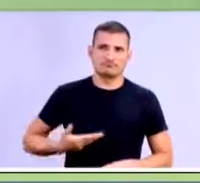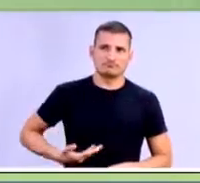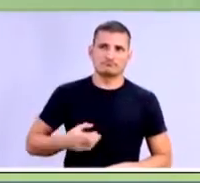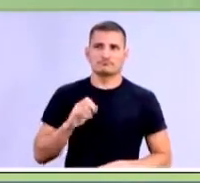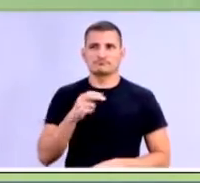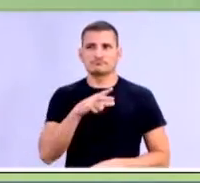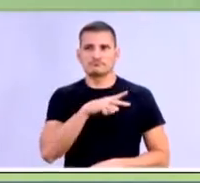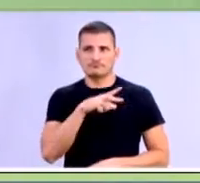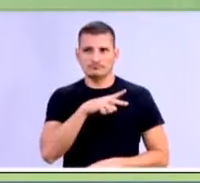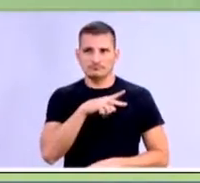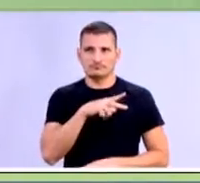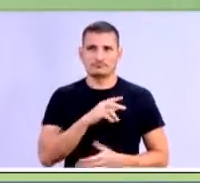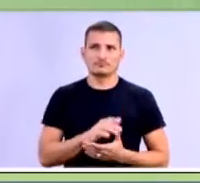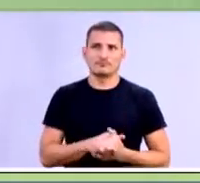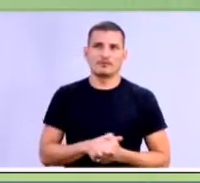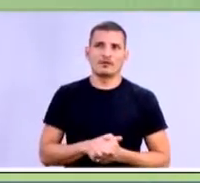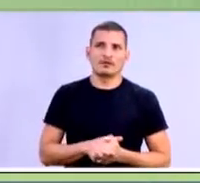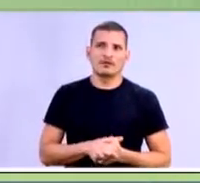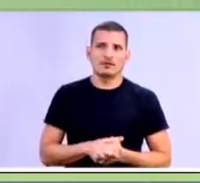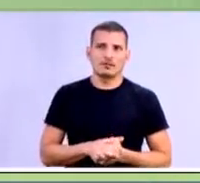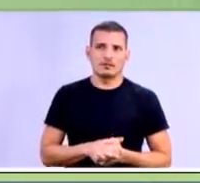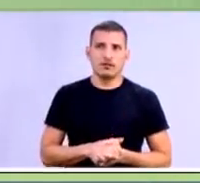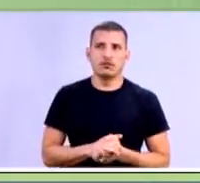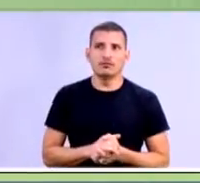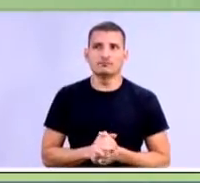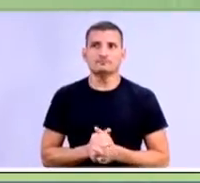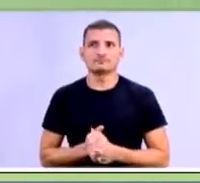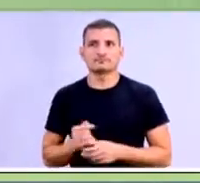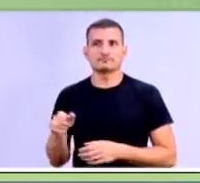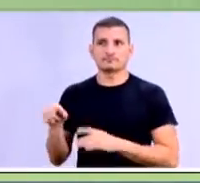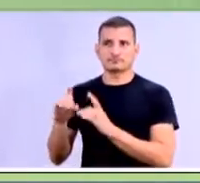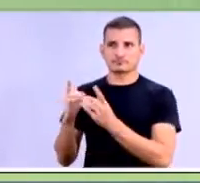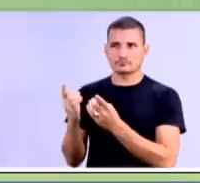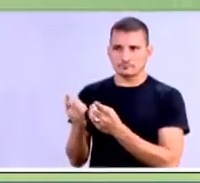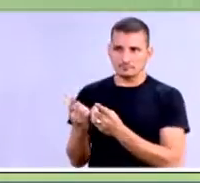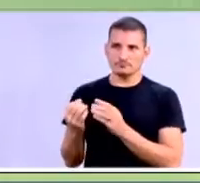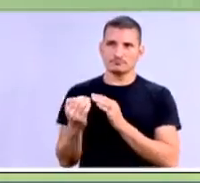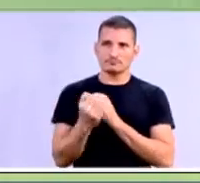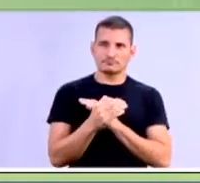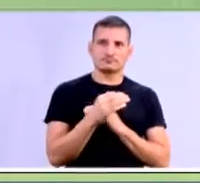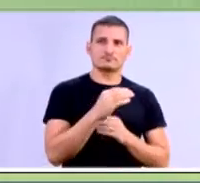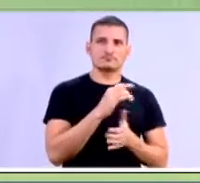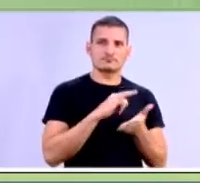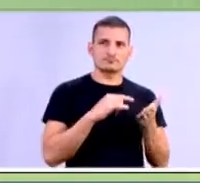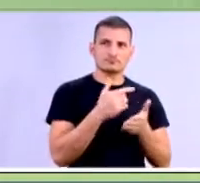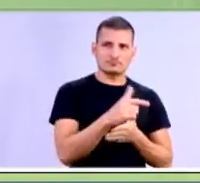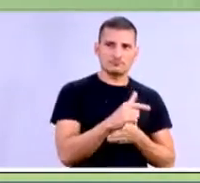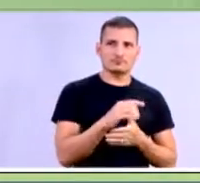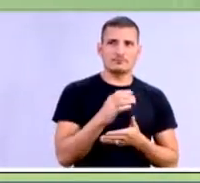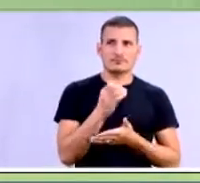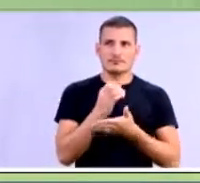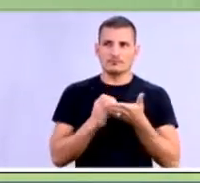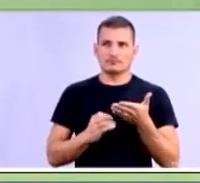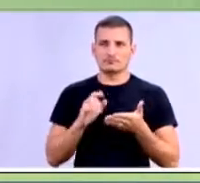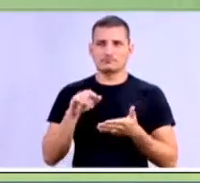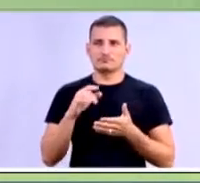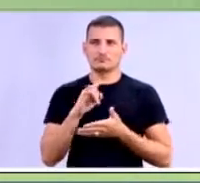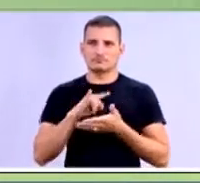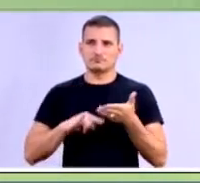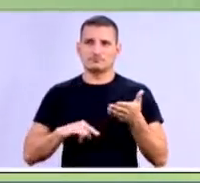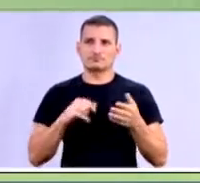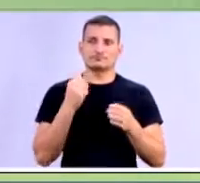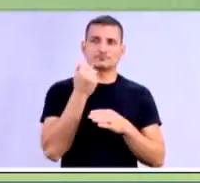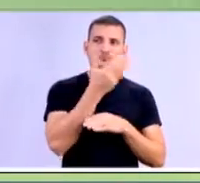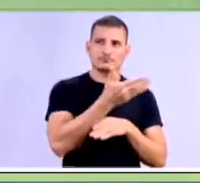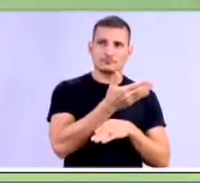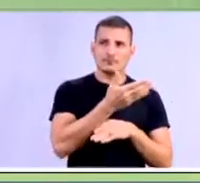ou particular. Um setor envia um documento para o outro. O ofício é um documento